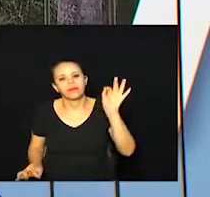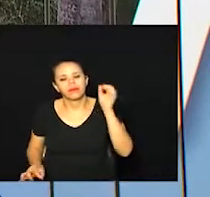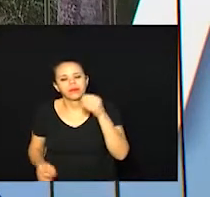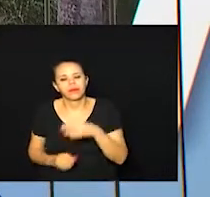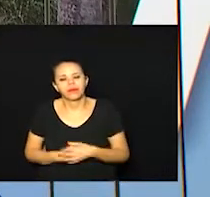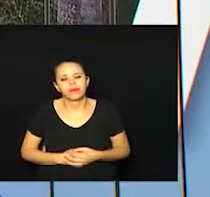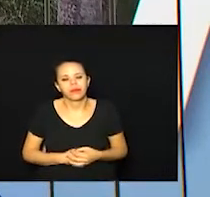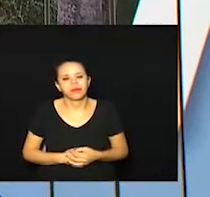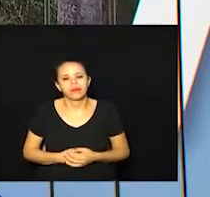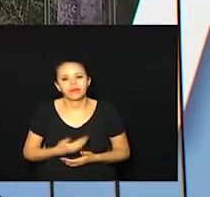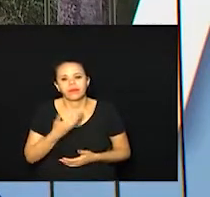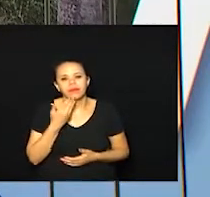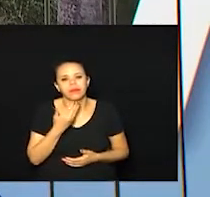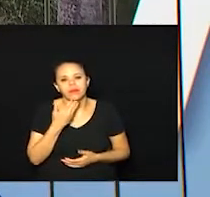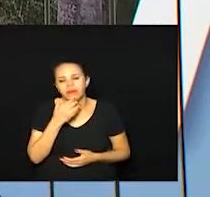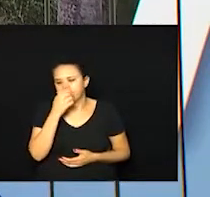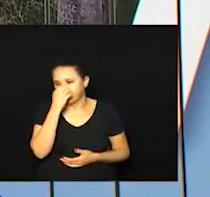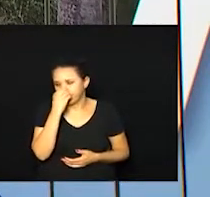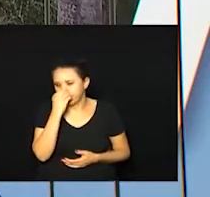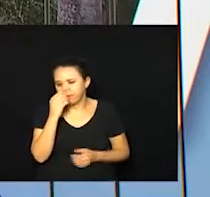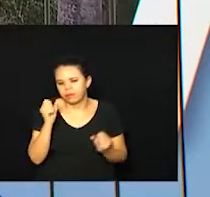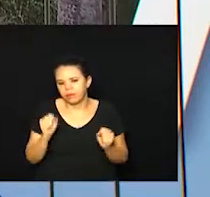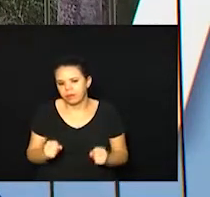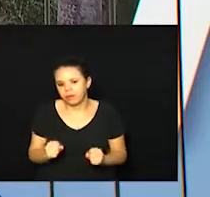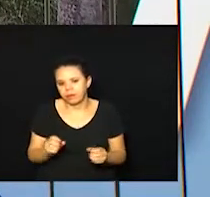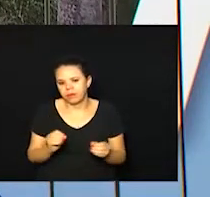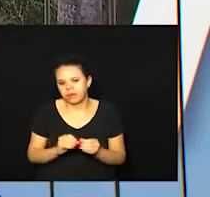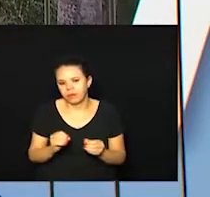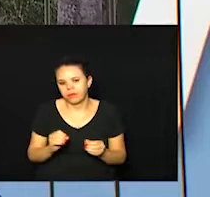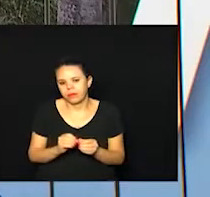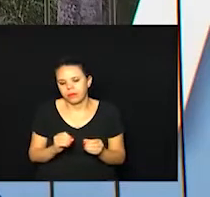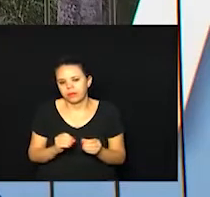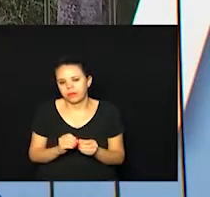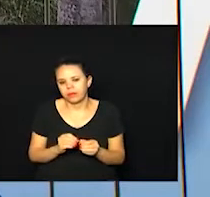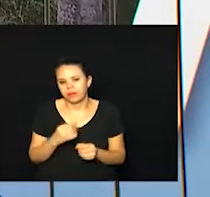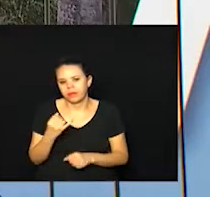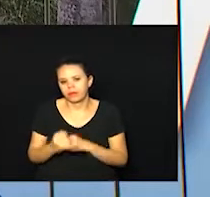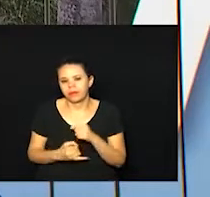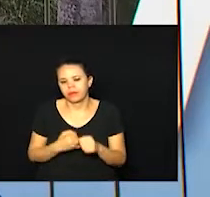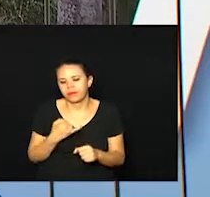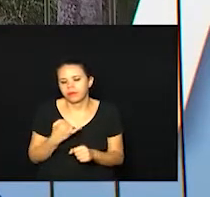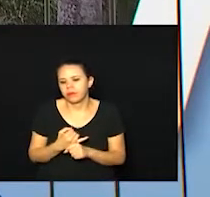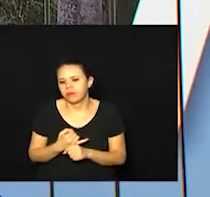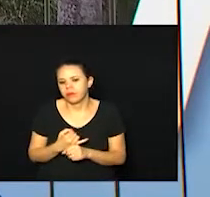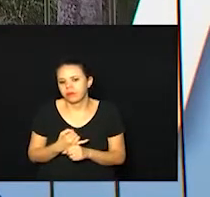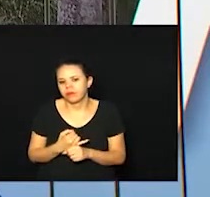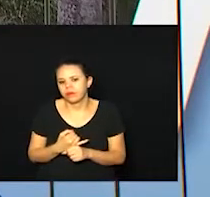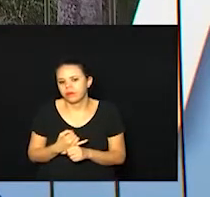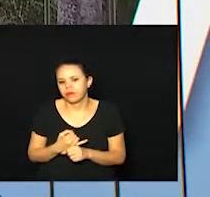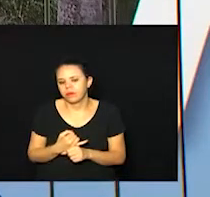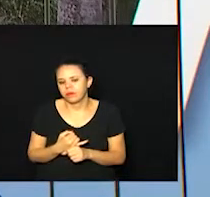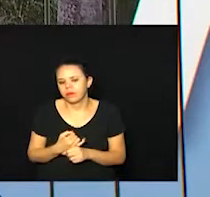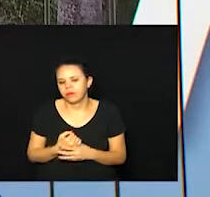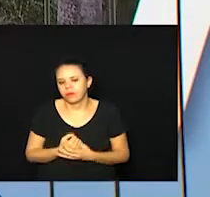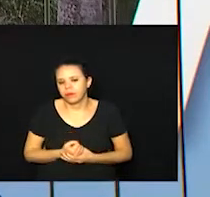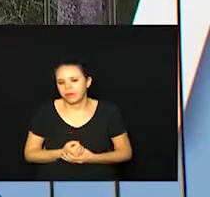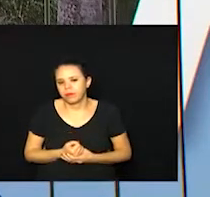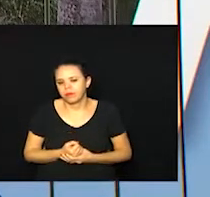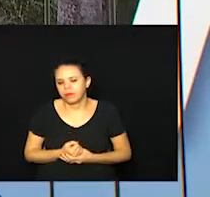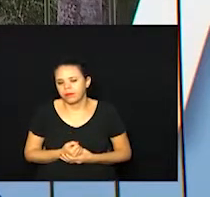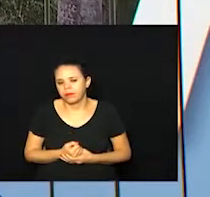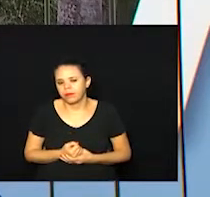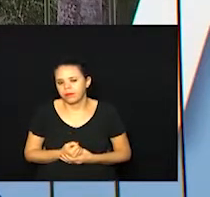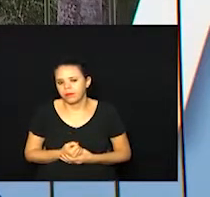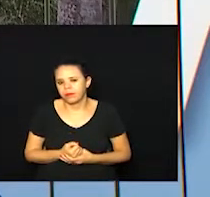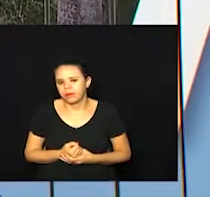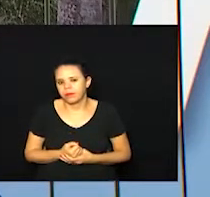ela facilita muito, nós podemos realizá-la a partir dos meios eletrônicos, mas também